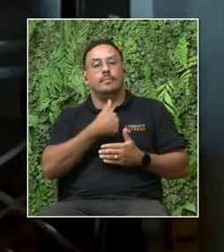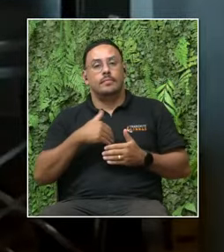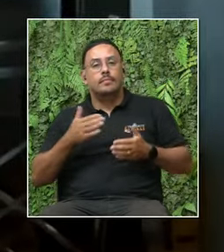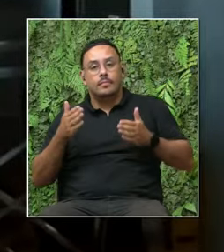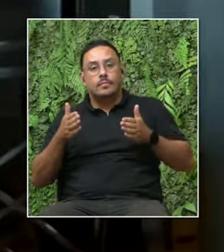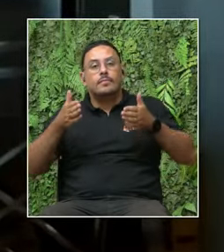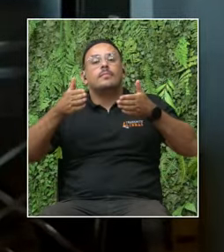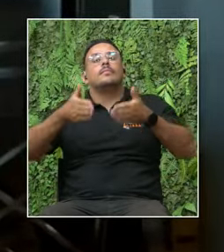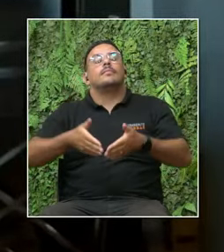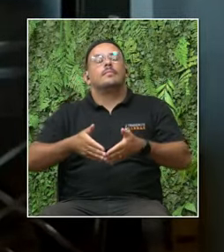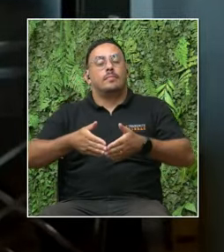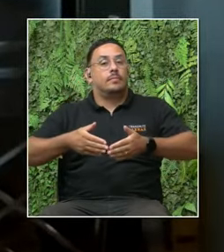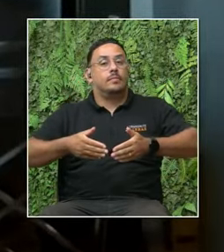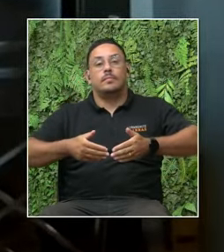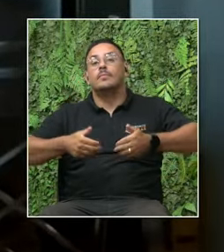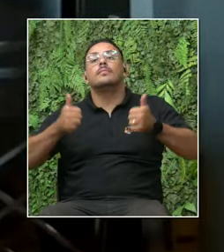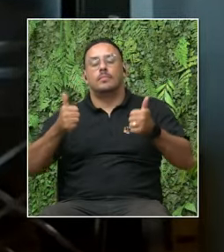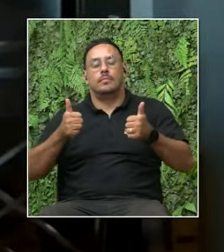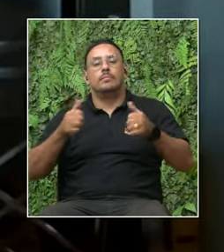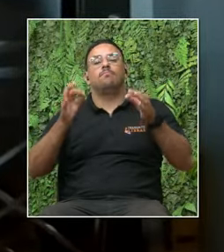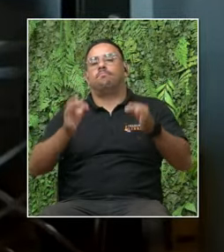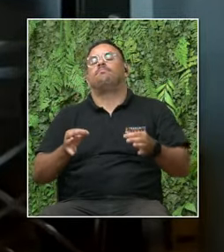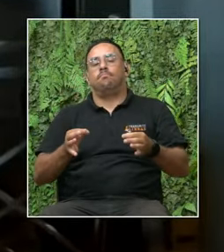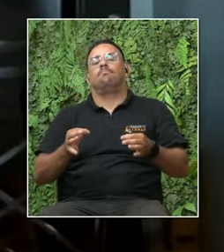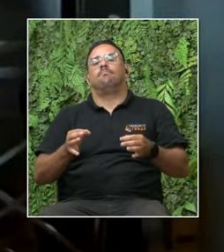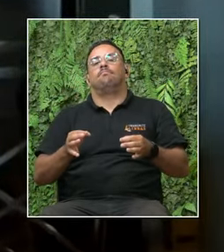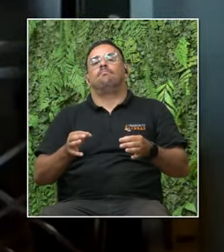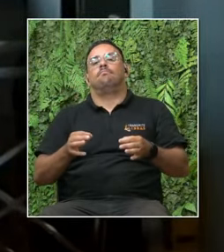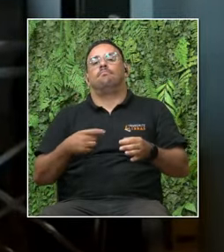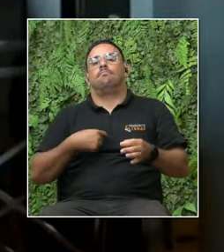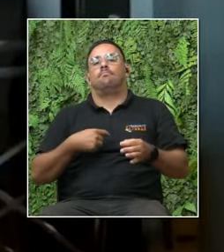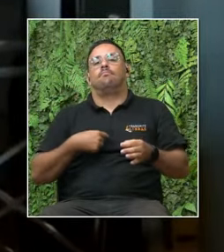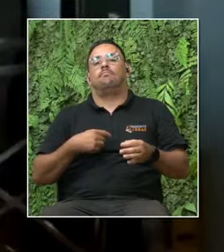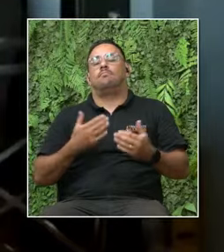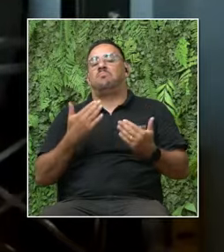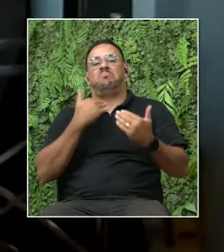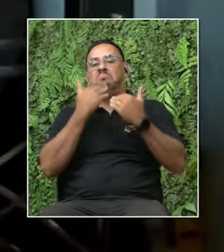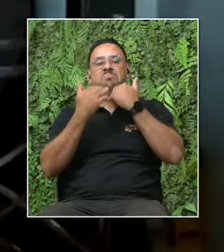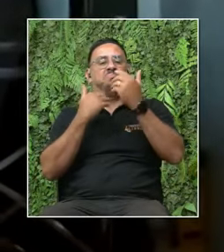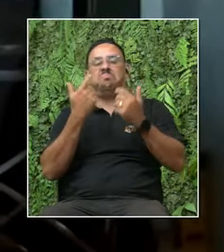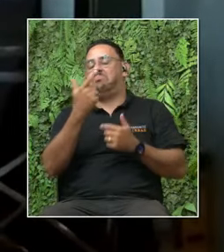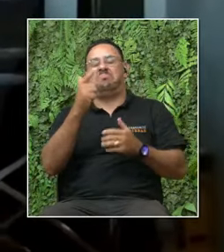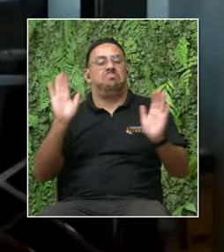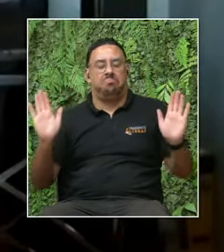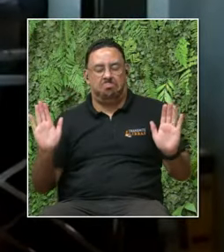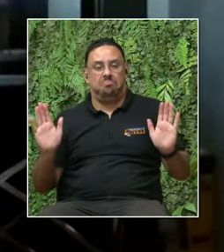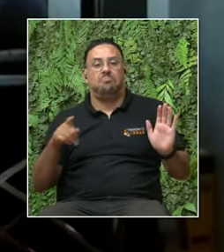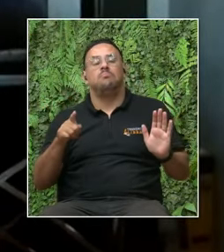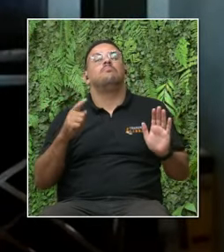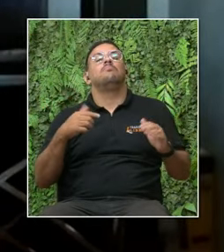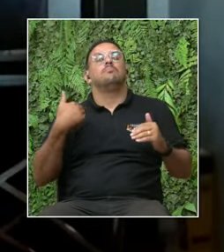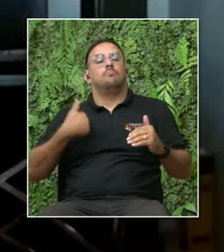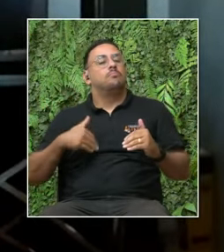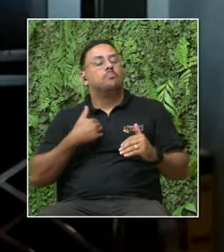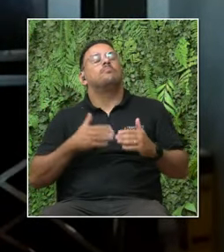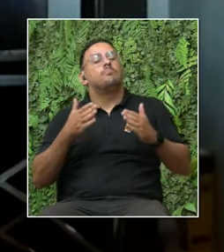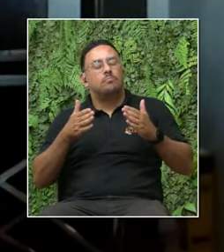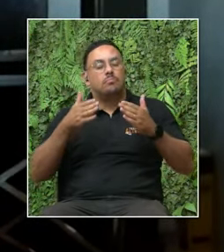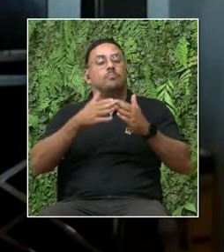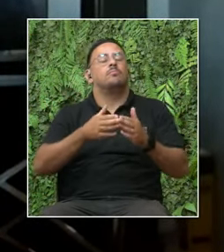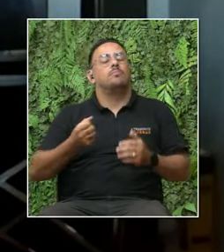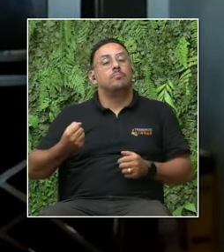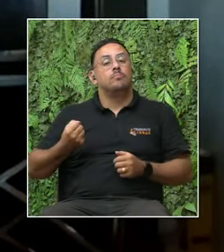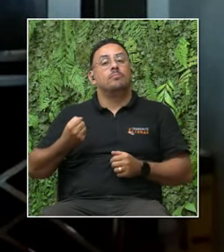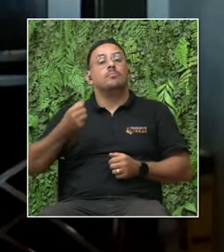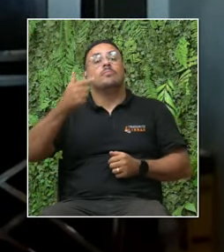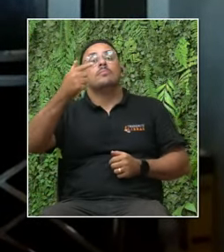mais propriedade Com certeza Bob eu não tenho a menor dúvida em falar isso é o Atlético ele teve possibilidades no minuto 7